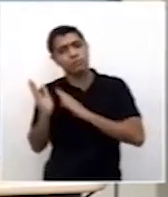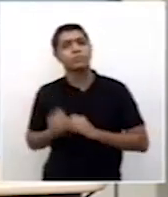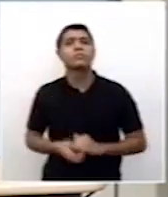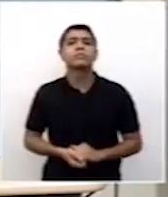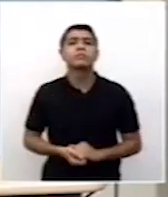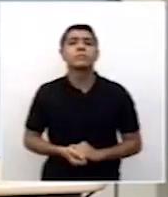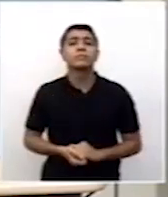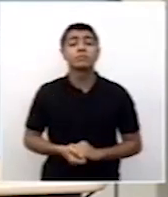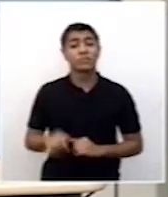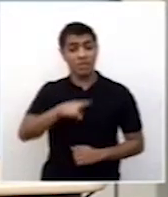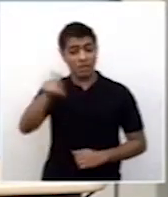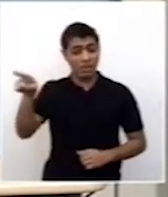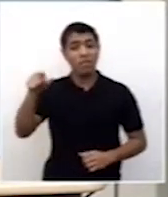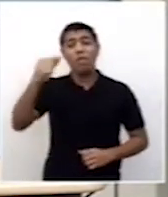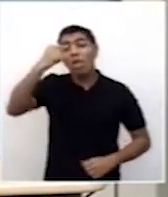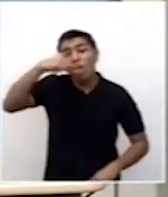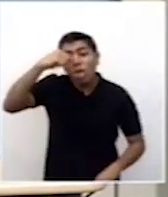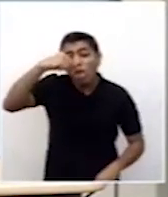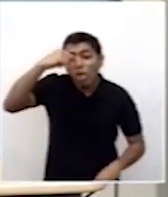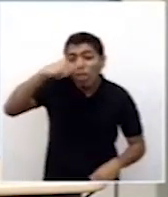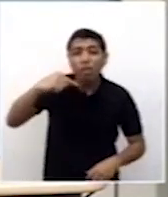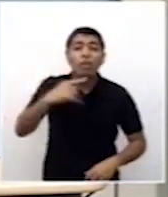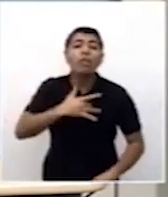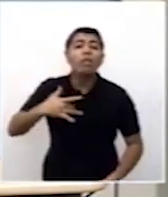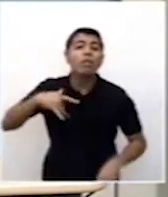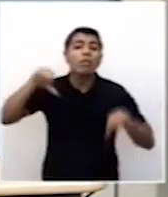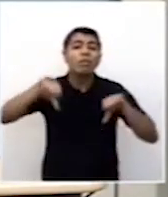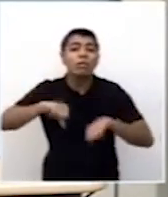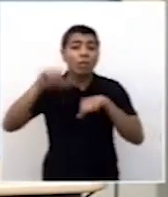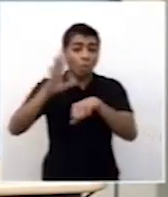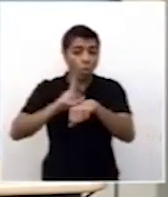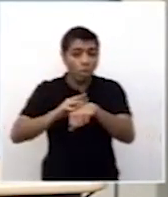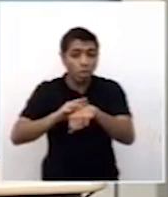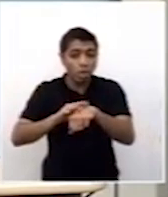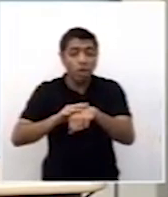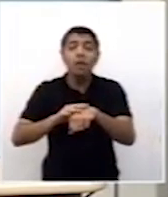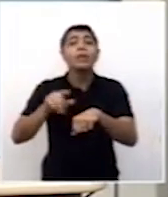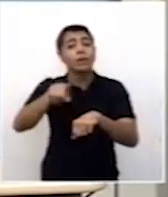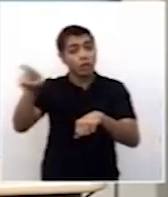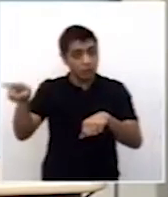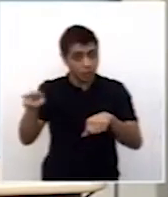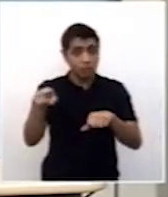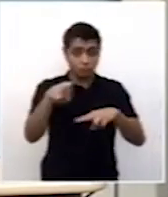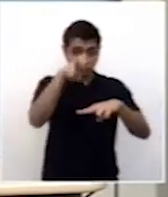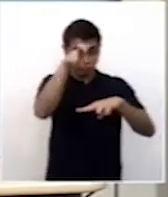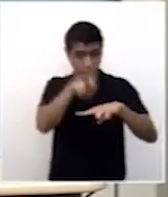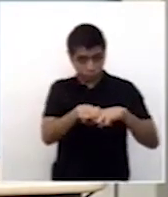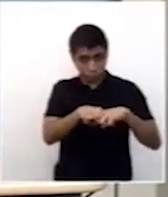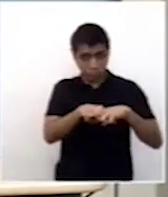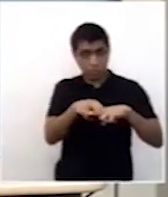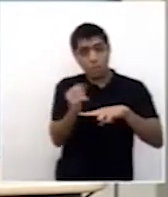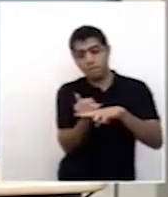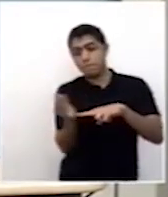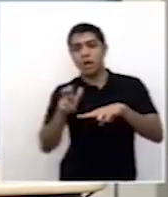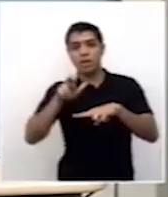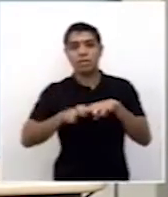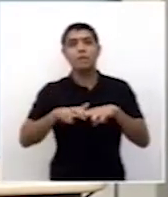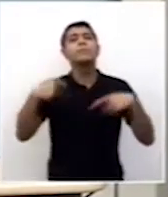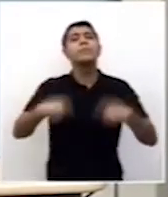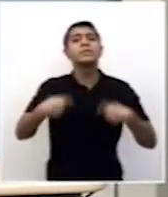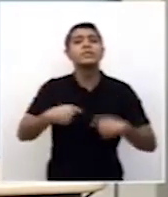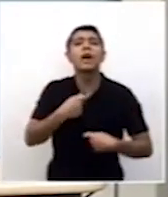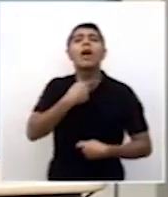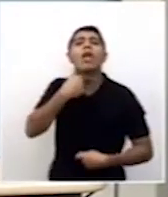Os encatarroados que estiverem nas extremidades dos bancos devem escarrar para o lado da rua, em vez